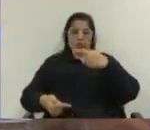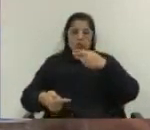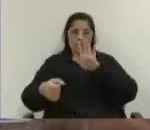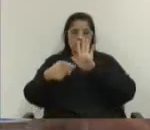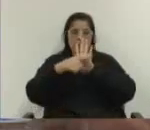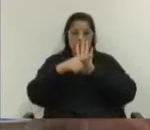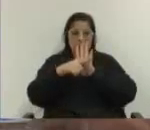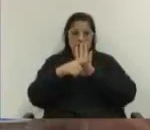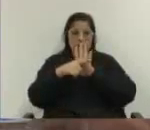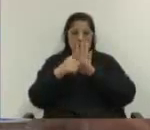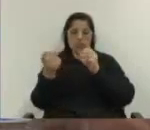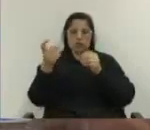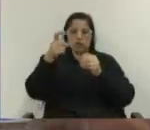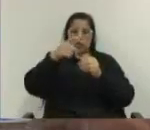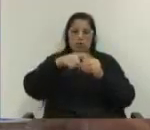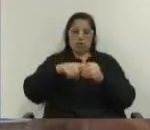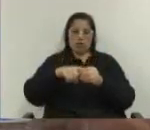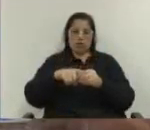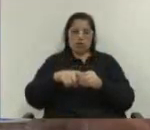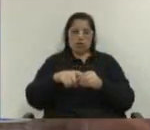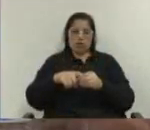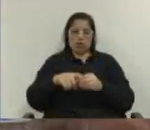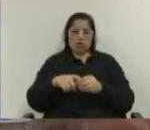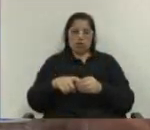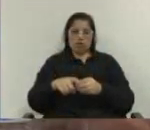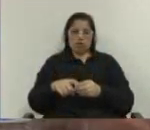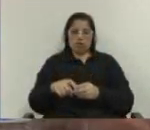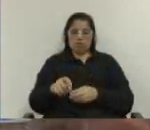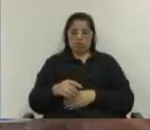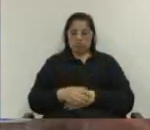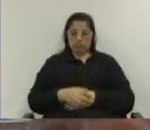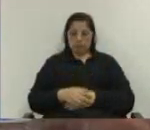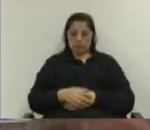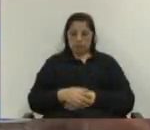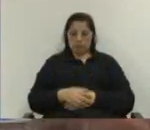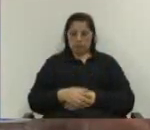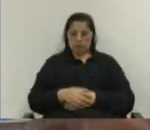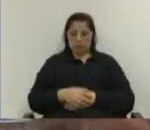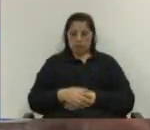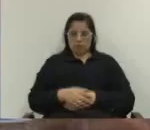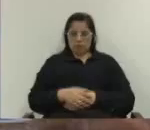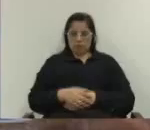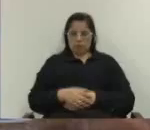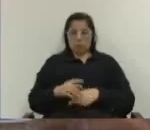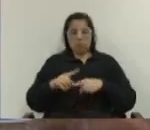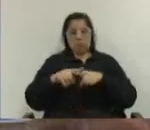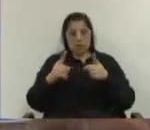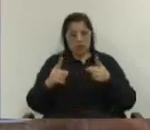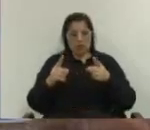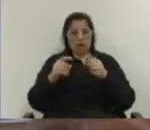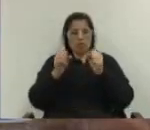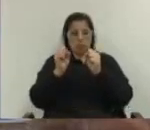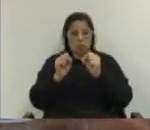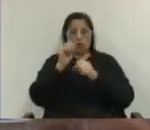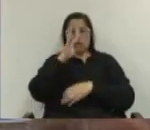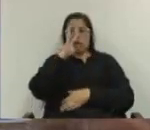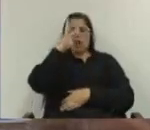a denúncia e de integrar a comissão processante, podendo, todavia, praticar todos os atos de